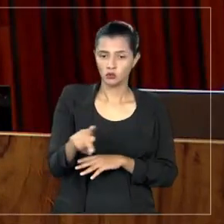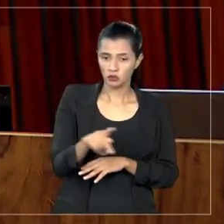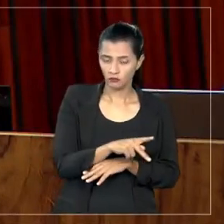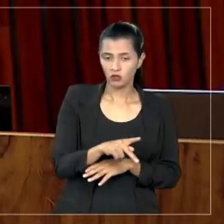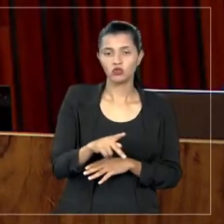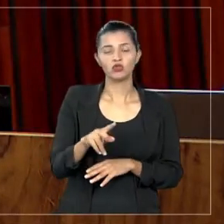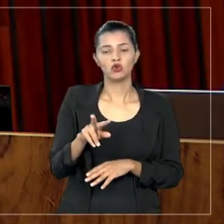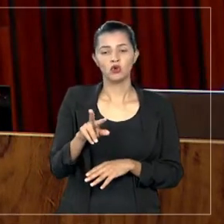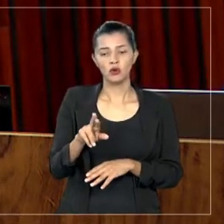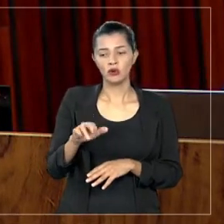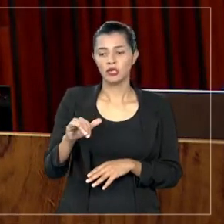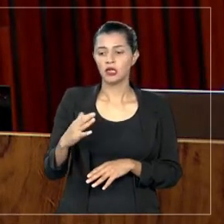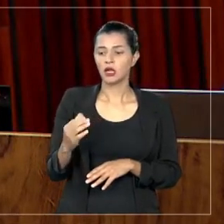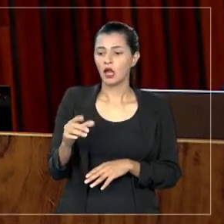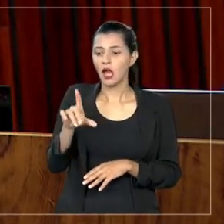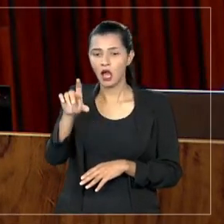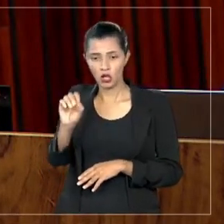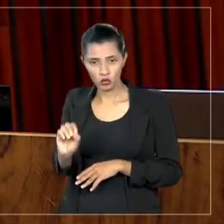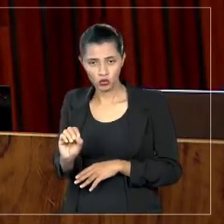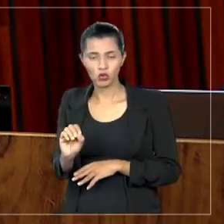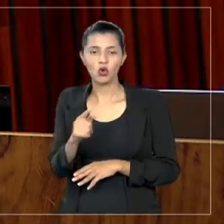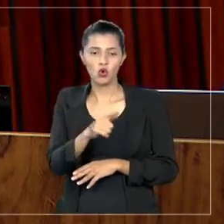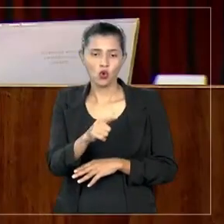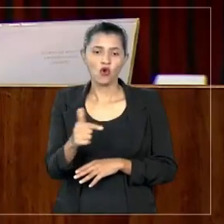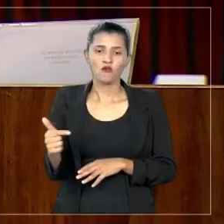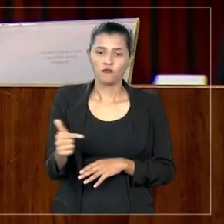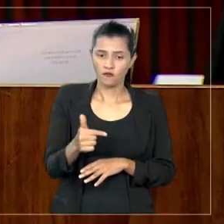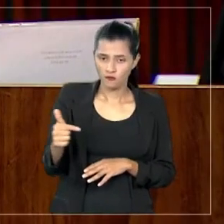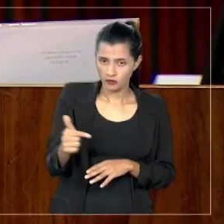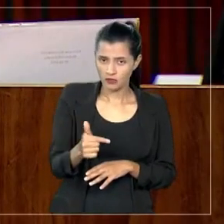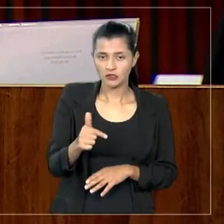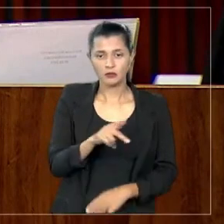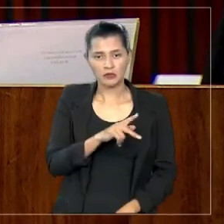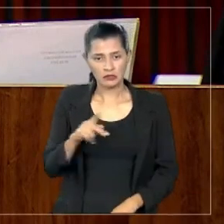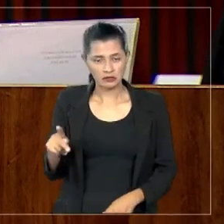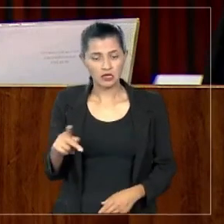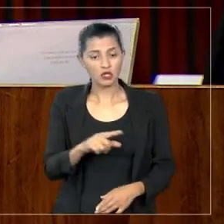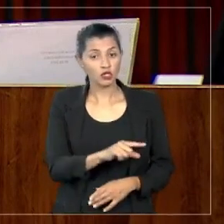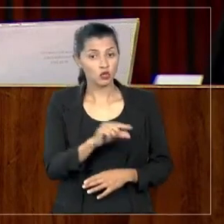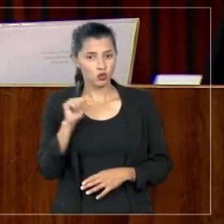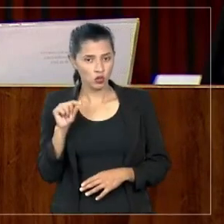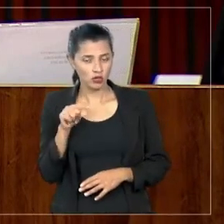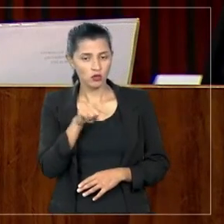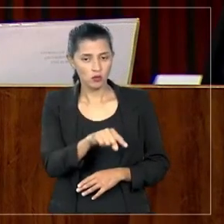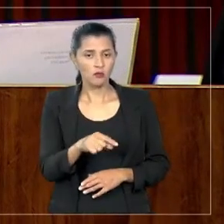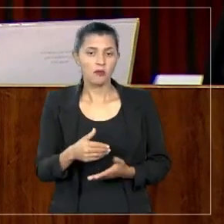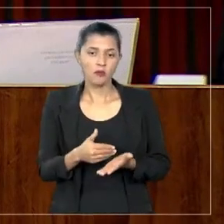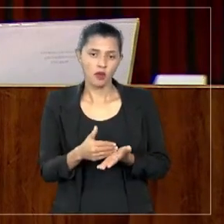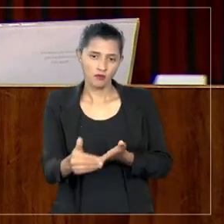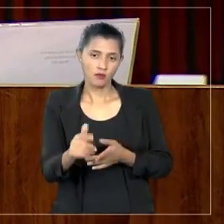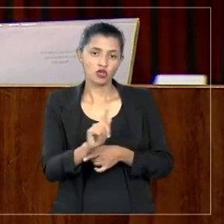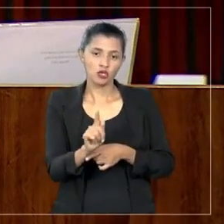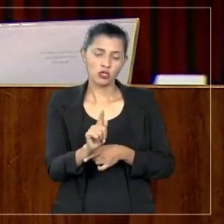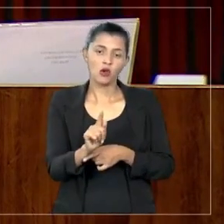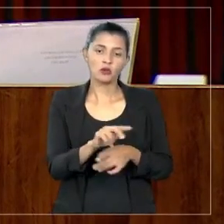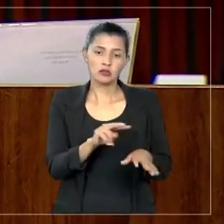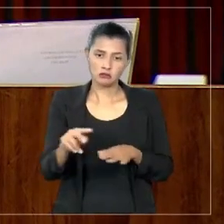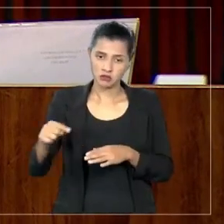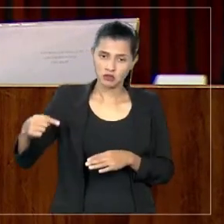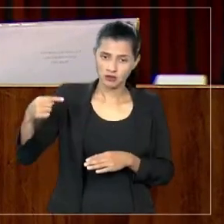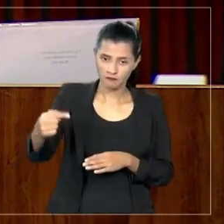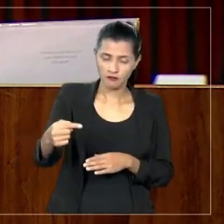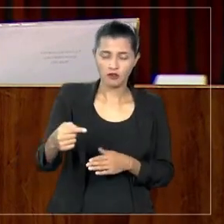ministro Ricardo Lewandowski, vice-presidente eleito para a gestão que iniciar-se-á na próxima